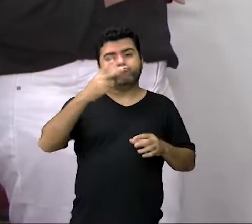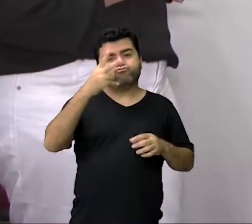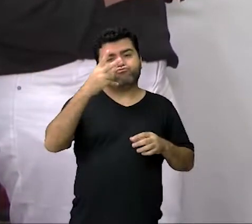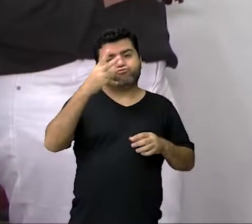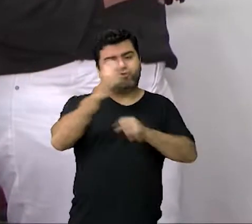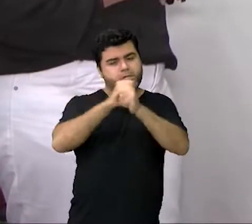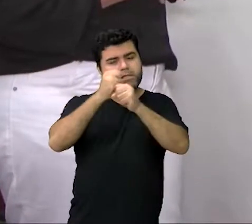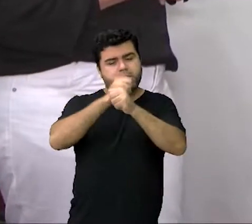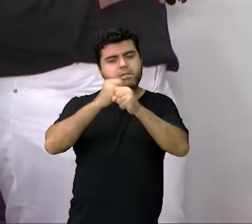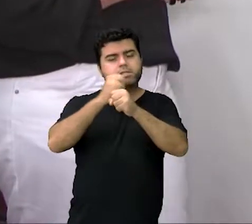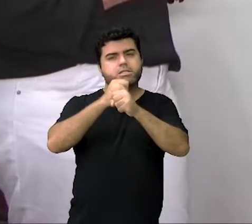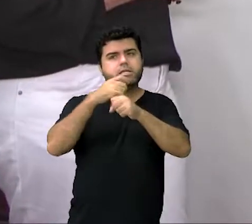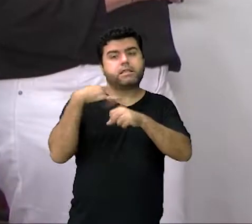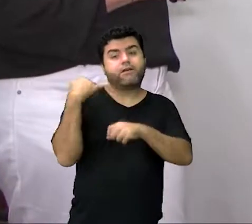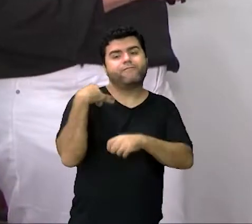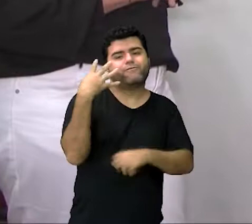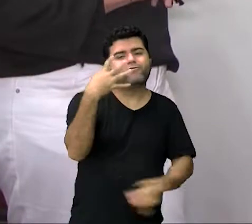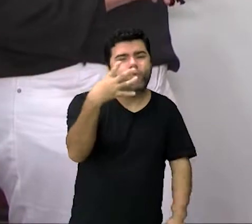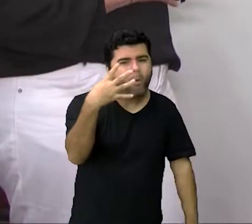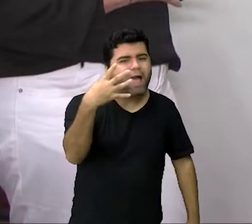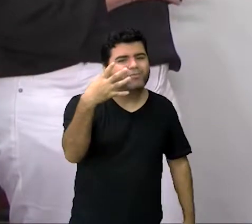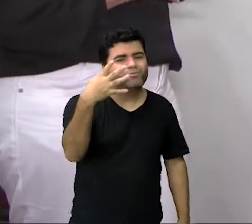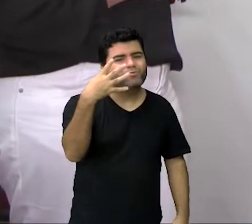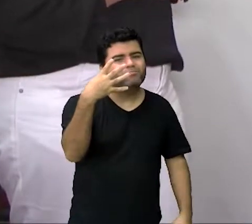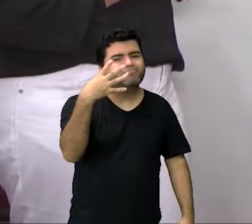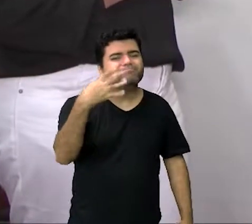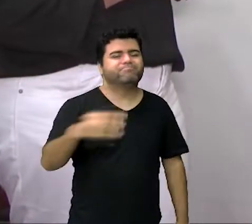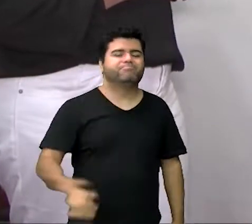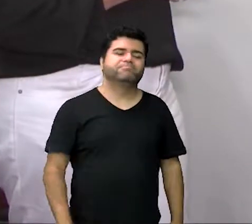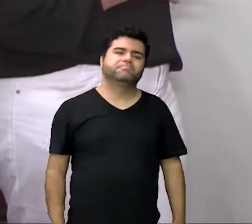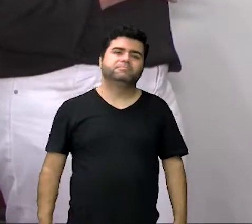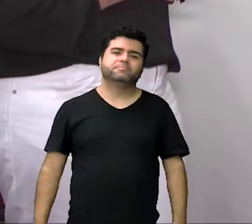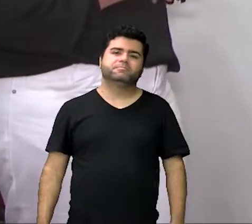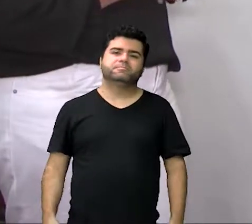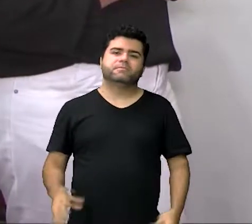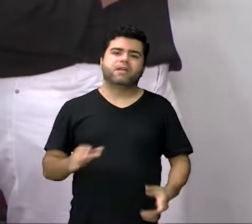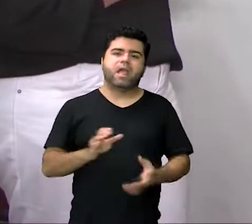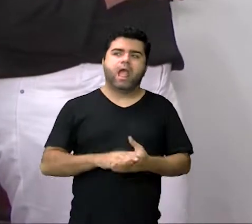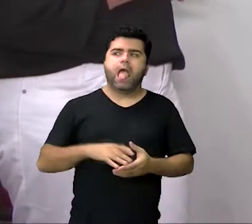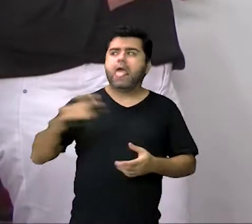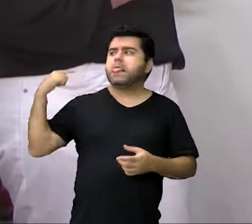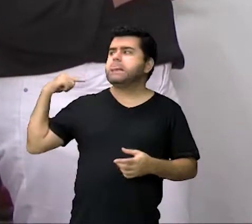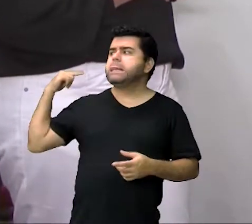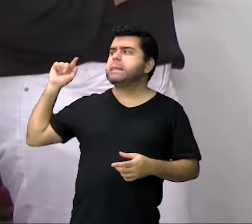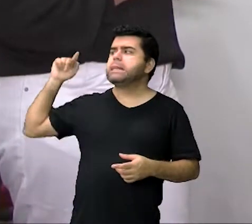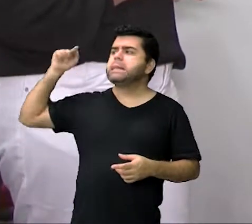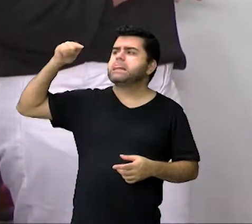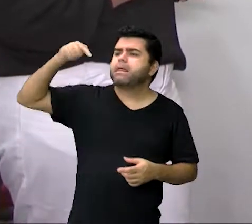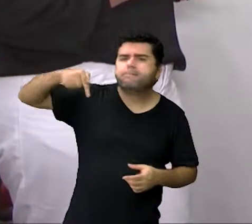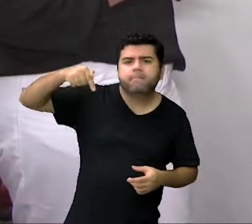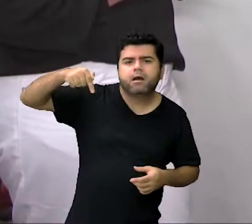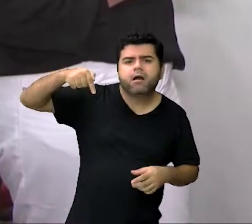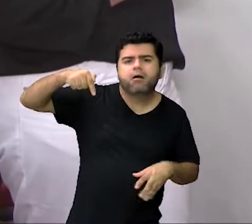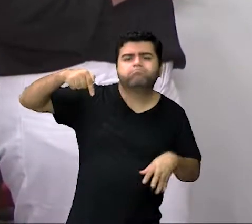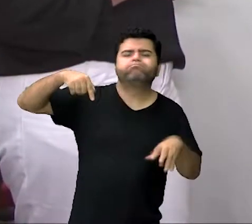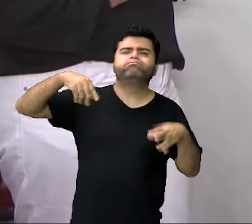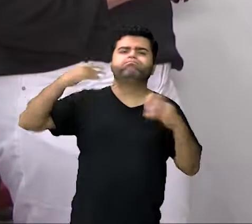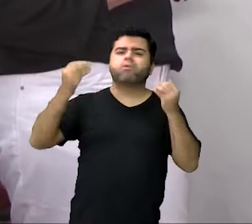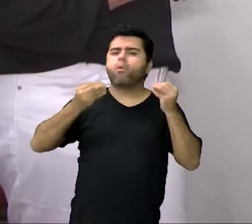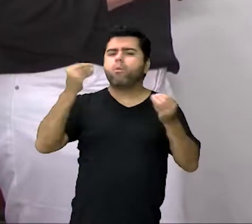ele estava com 4 aninhos. Tá. E de lá para cá, como está sendo